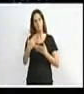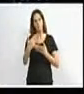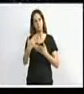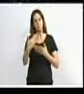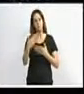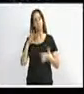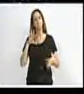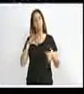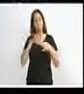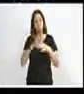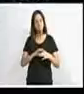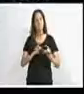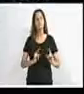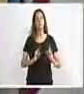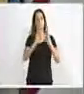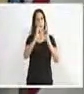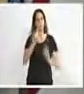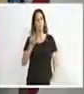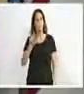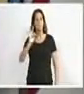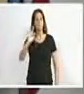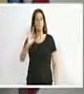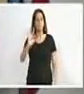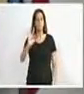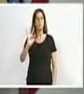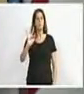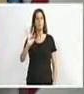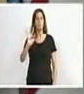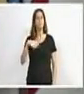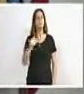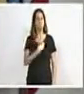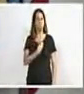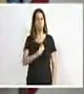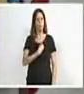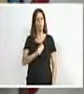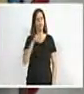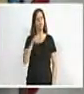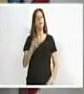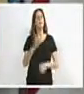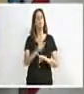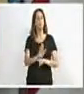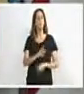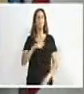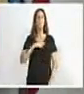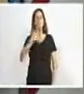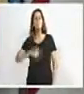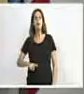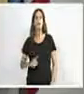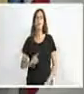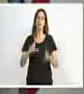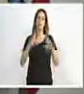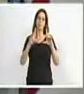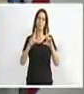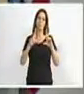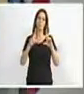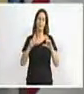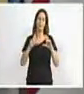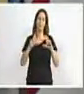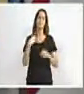Parceiros do condomínio, Minha Casa Minha Vida, e estamos lá para ajudar. Mas tem mais uma foto do nosso parceiro Ari. Também